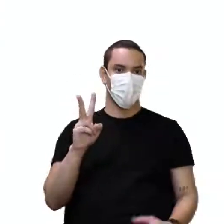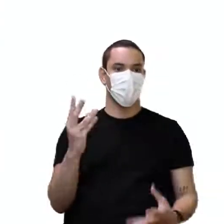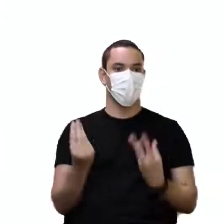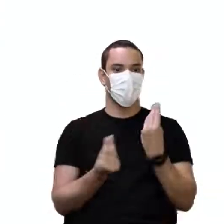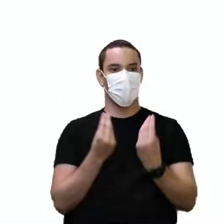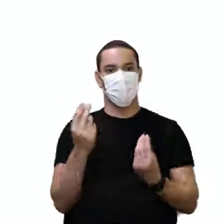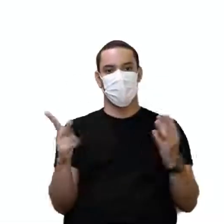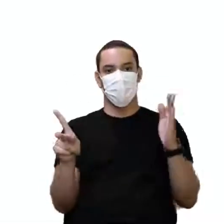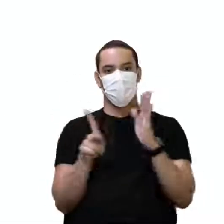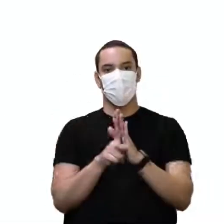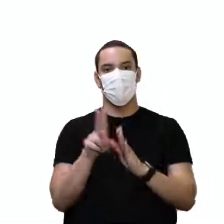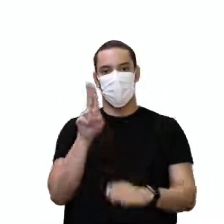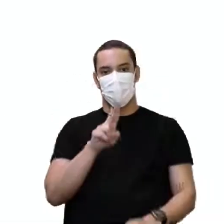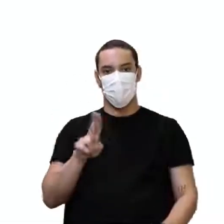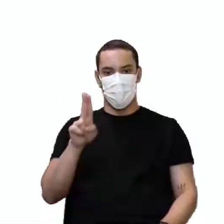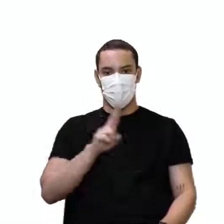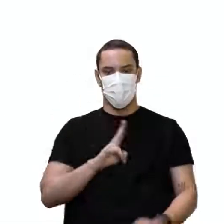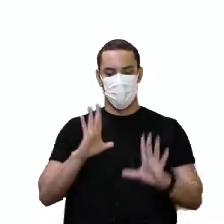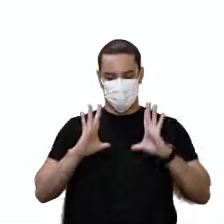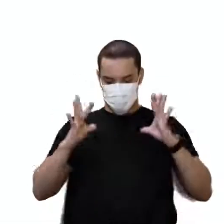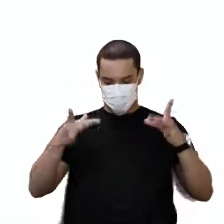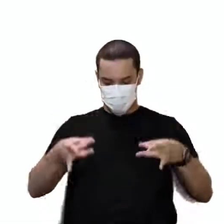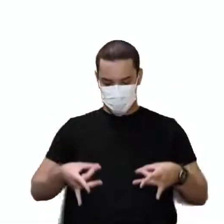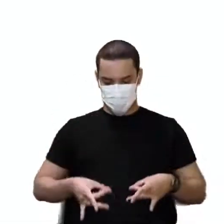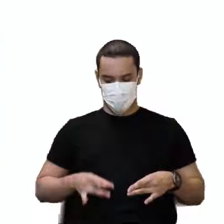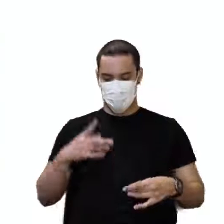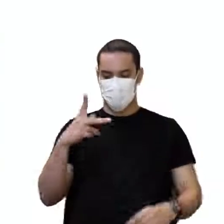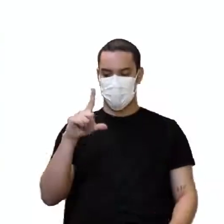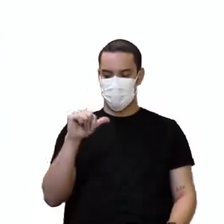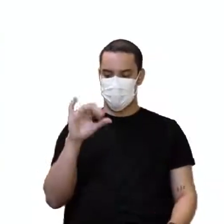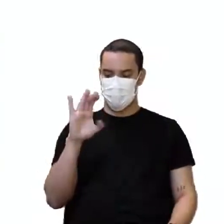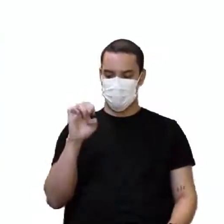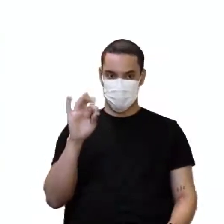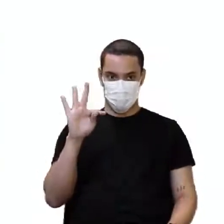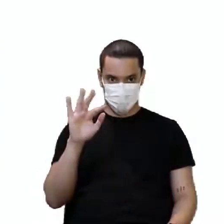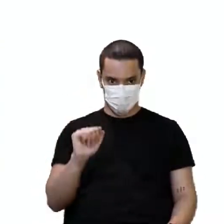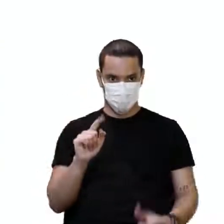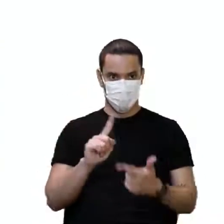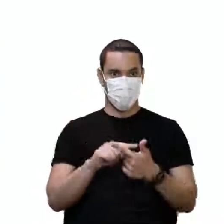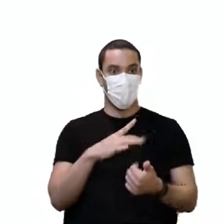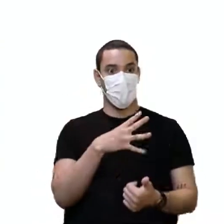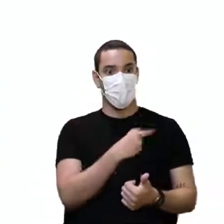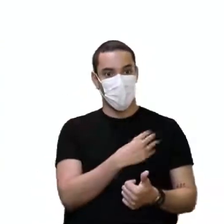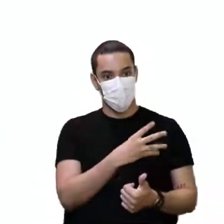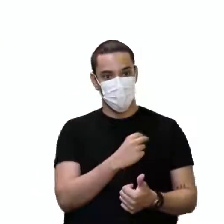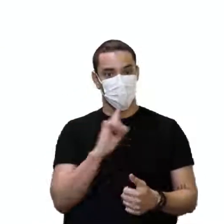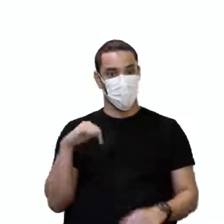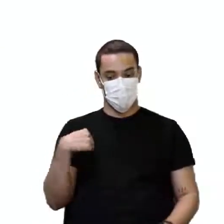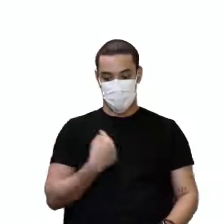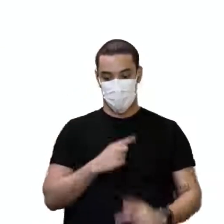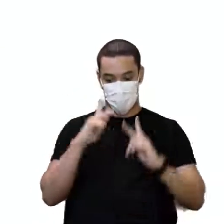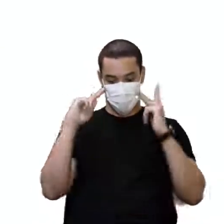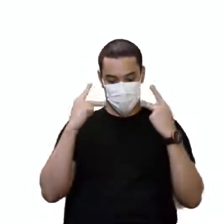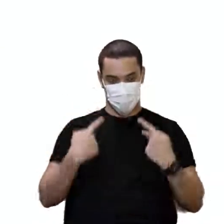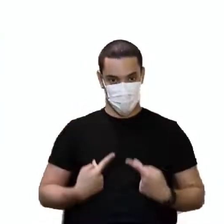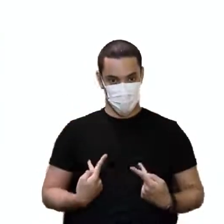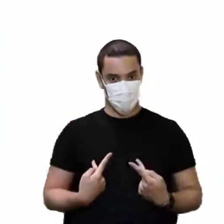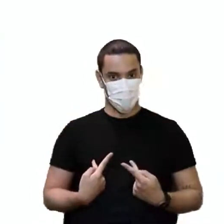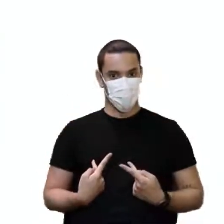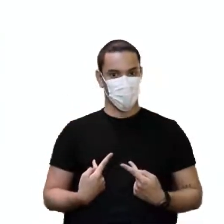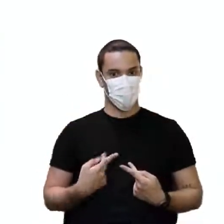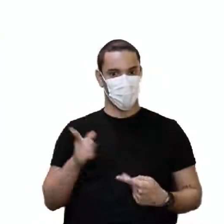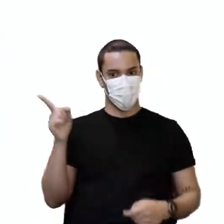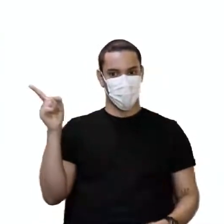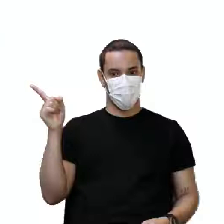organismos placentários. Esses organismos placentários são os mamíferos, a gente tem o ser humano, nós,